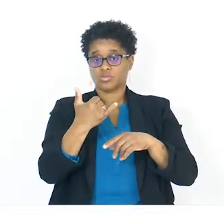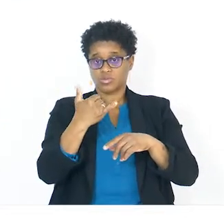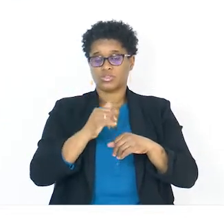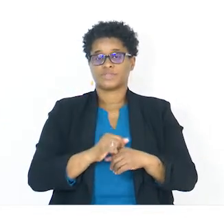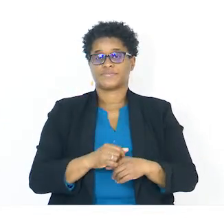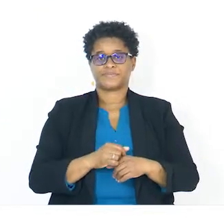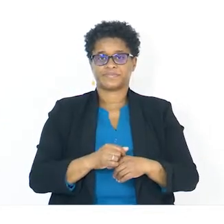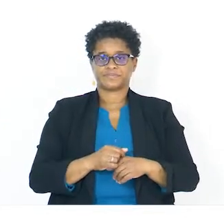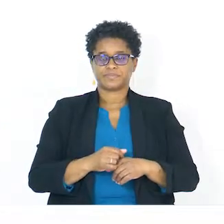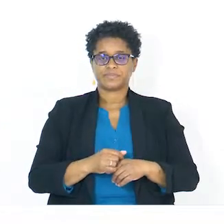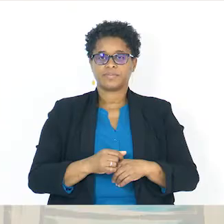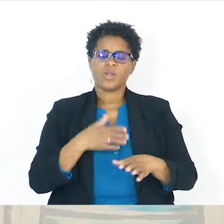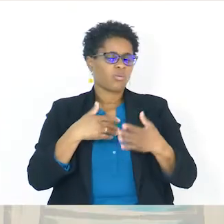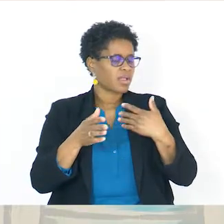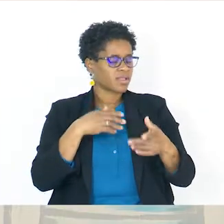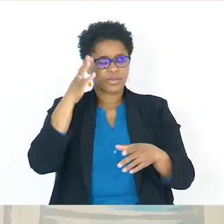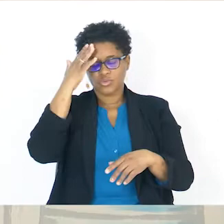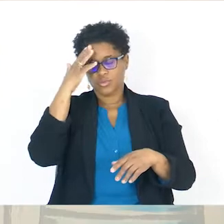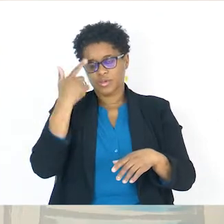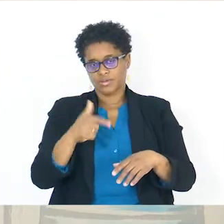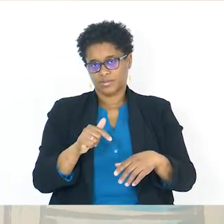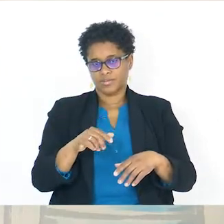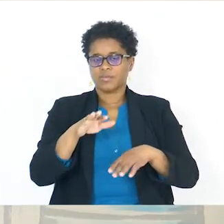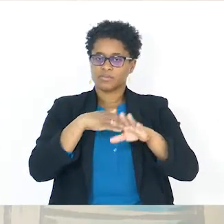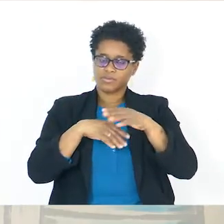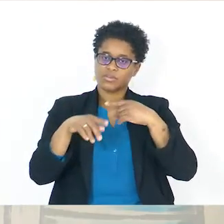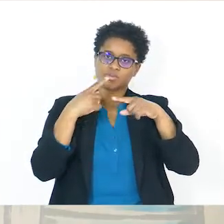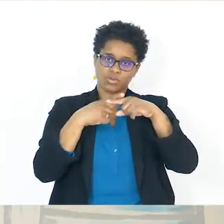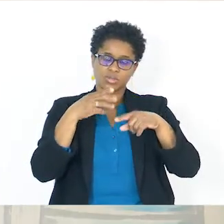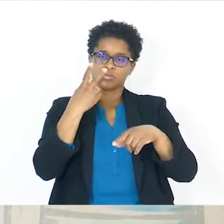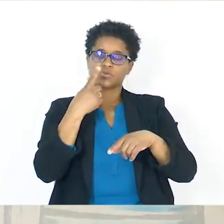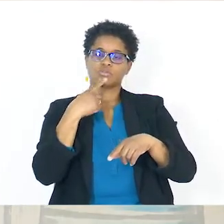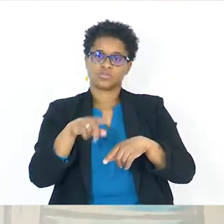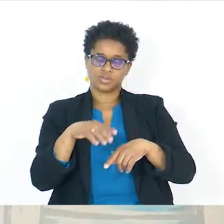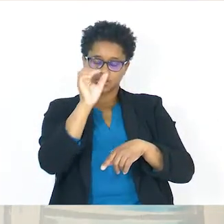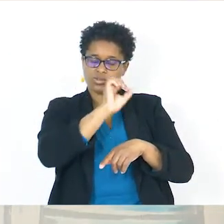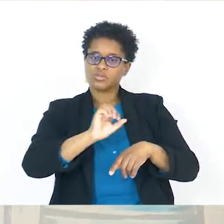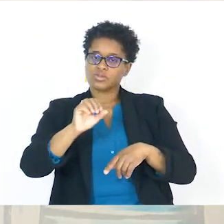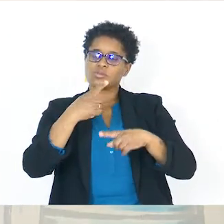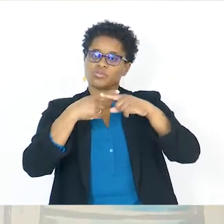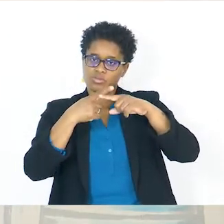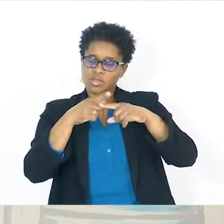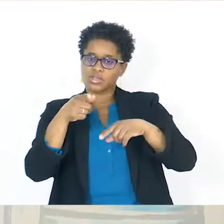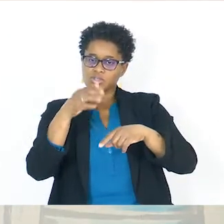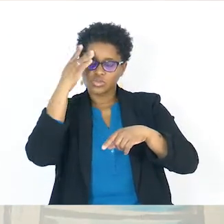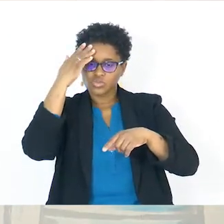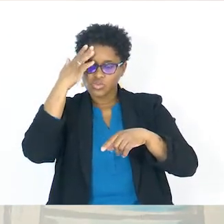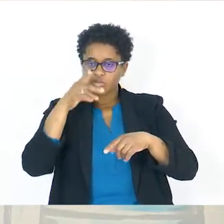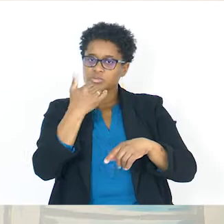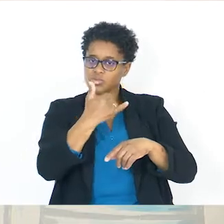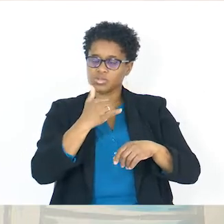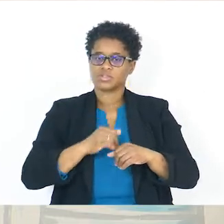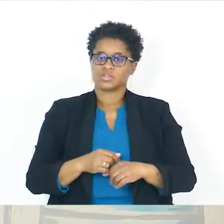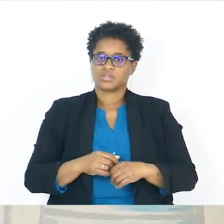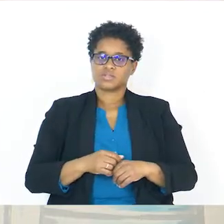por 2. Qualquer número que temos, para calcular o seu dobro, nós multiplicamos este